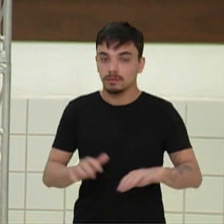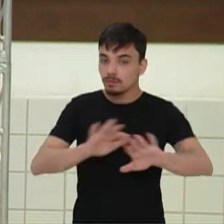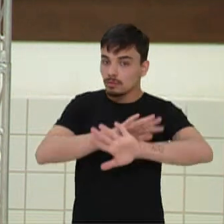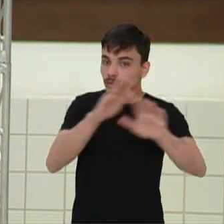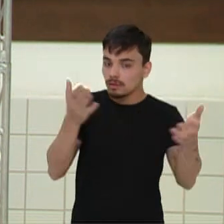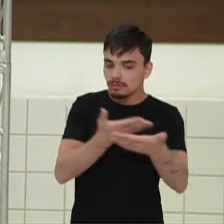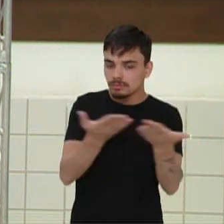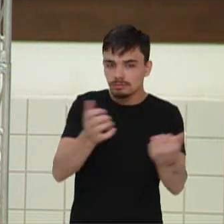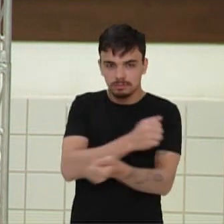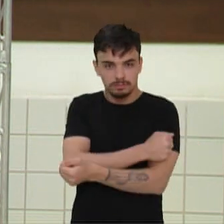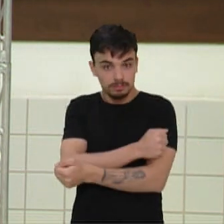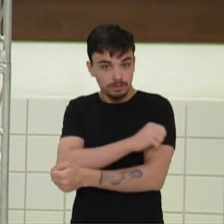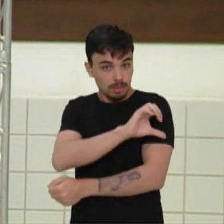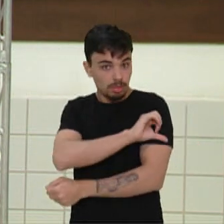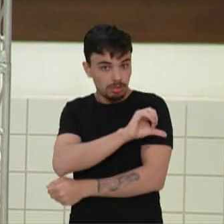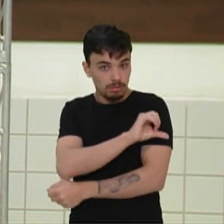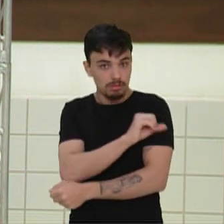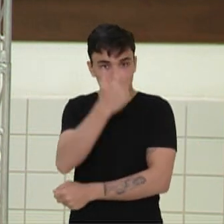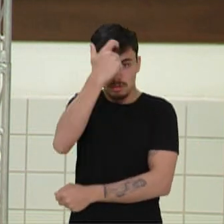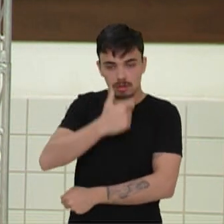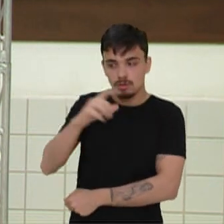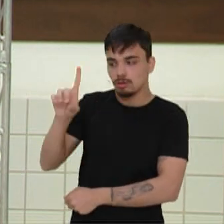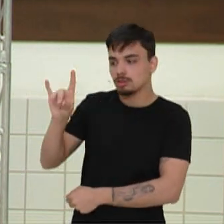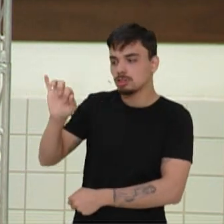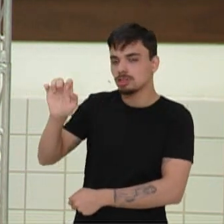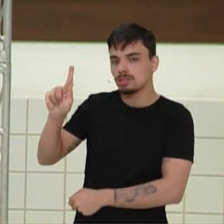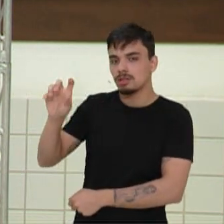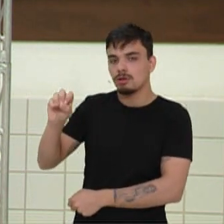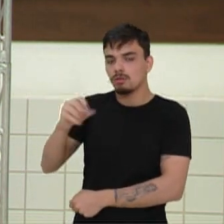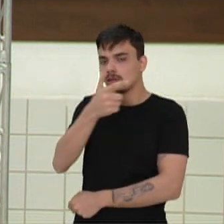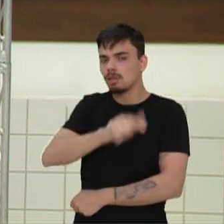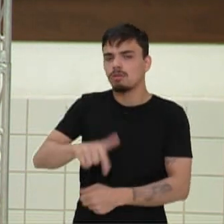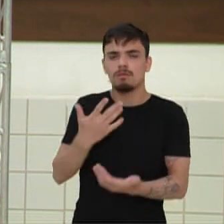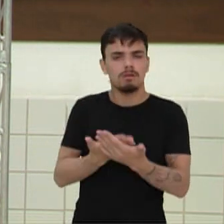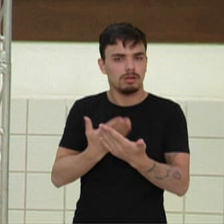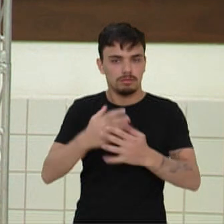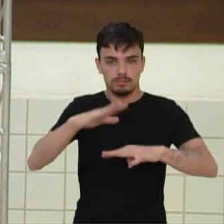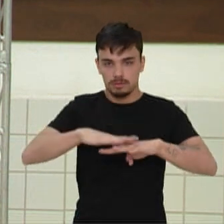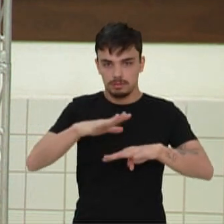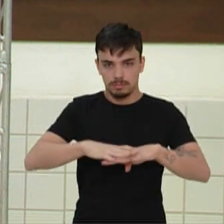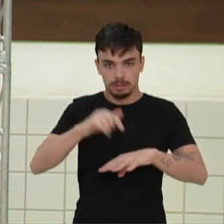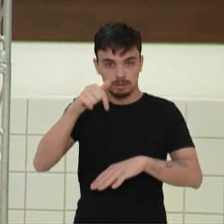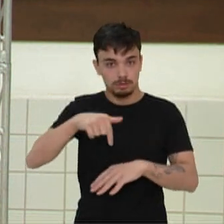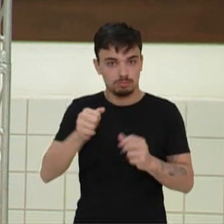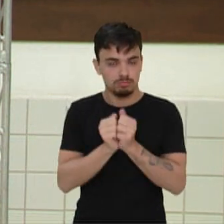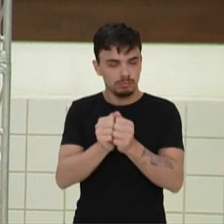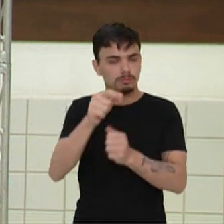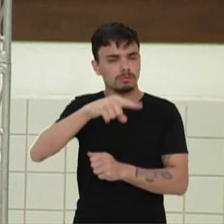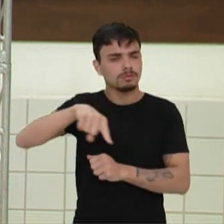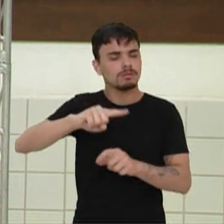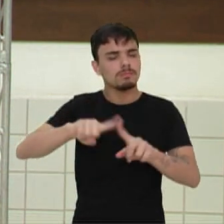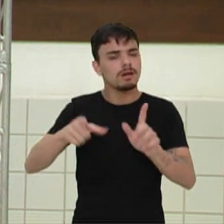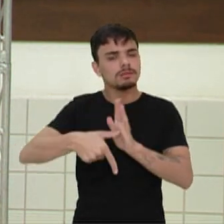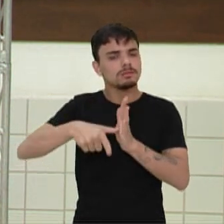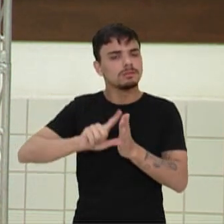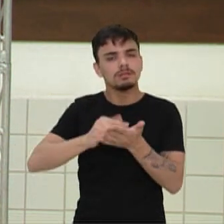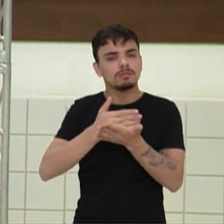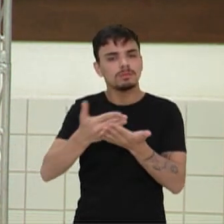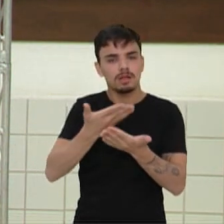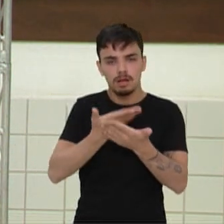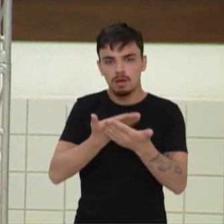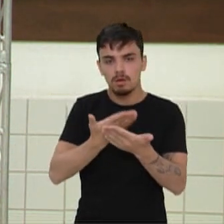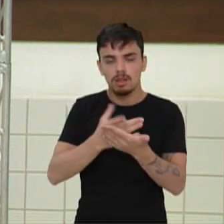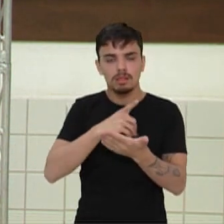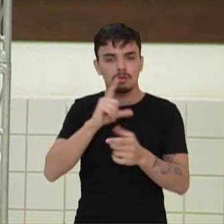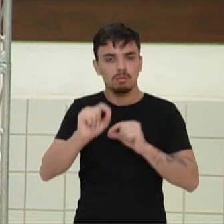Olá, alunos do nono ano. Sou o professor Diego Boing, estou aqui para mais uma aula de matemática. Só que antes de iniciarmos a